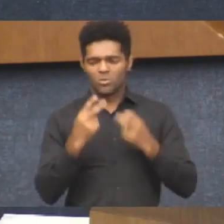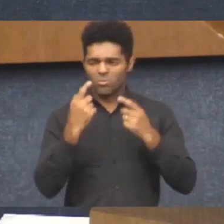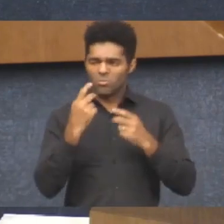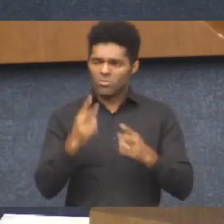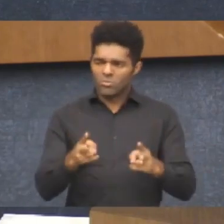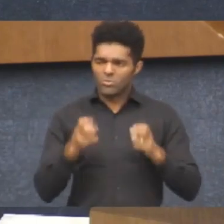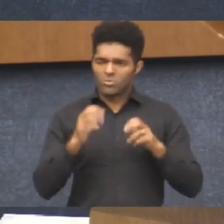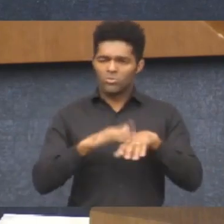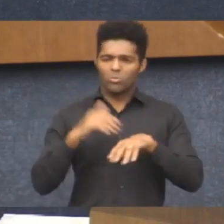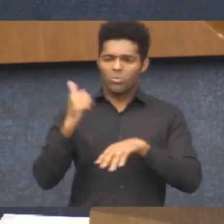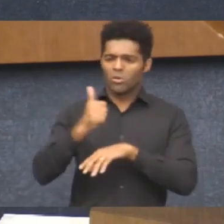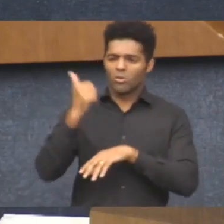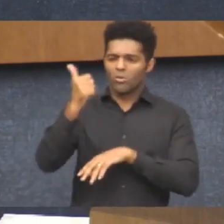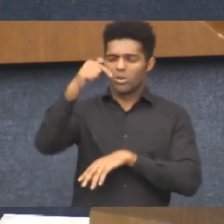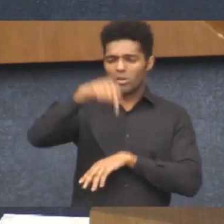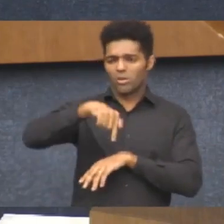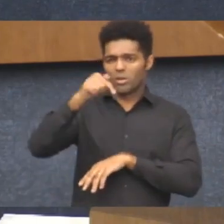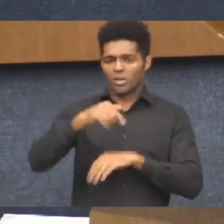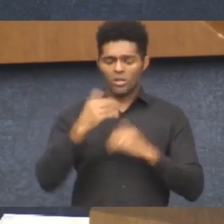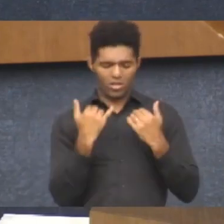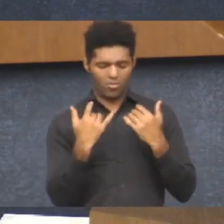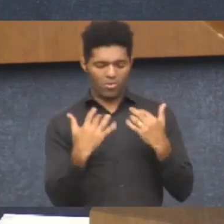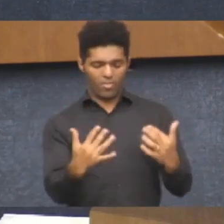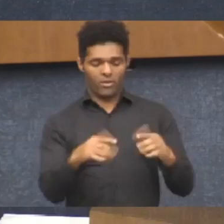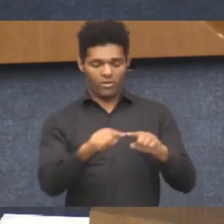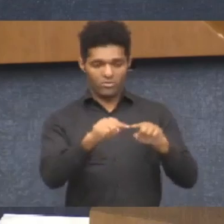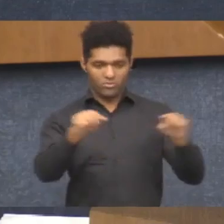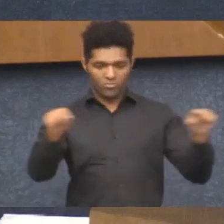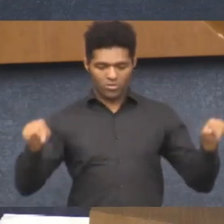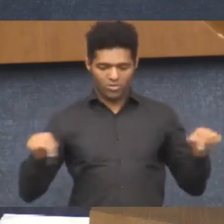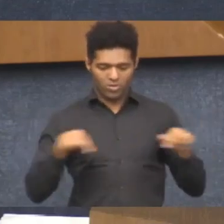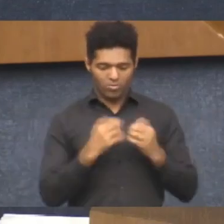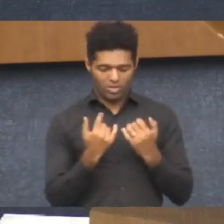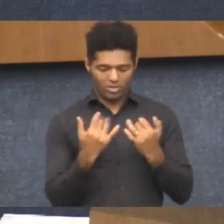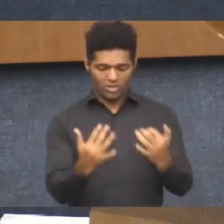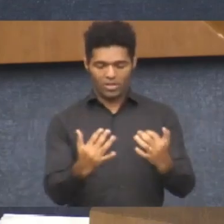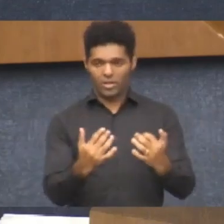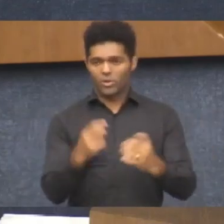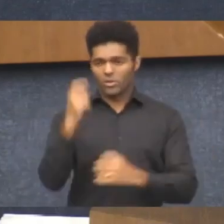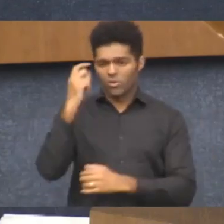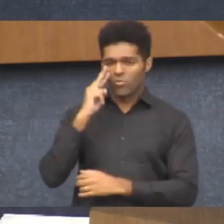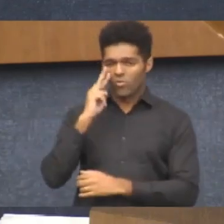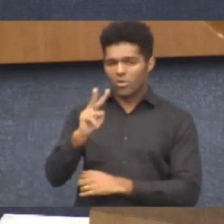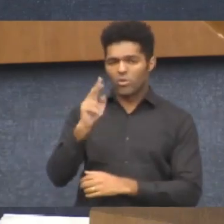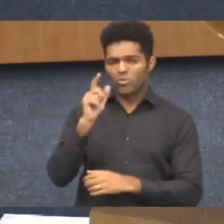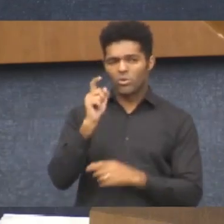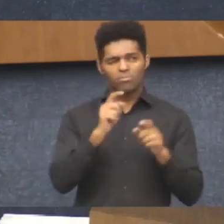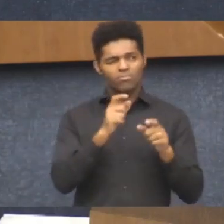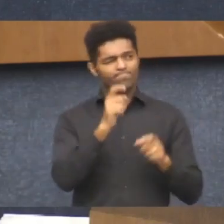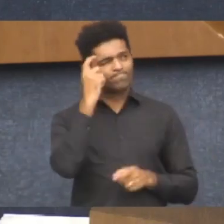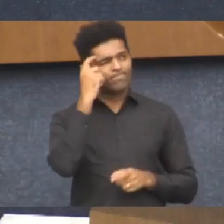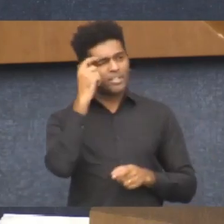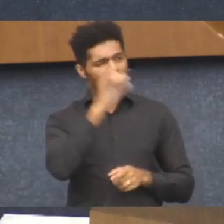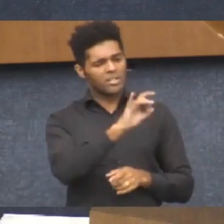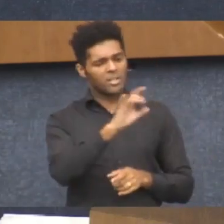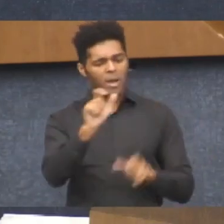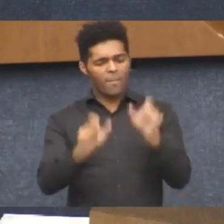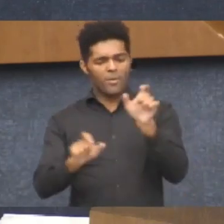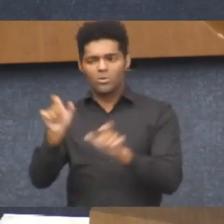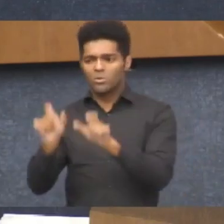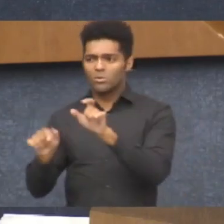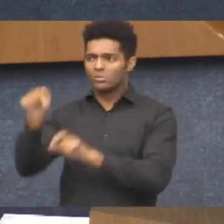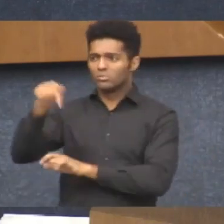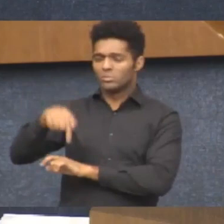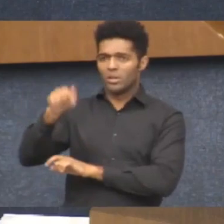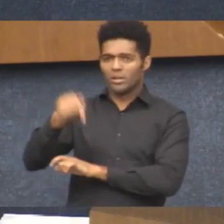de vocês e naquilo que vocês fazem, no trabalho que vocês dedicam há tanto tempo, naquilo que vocês